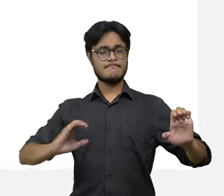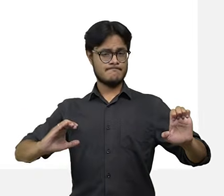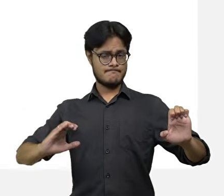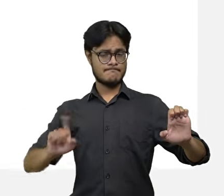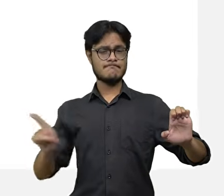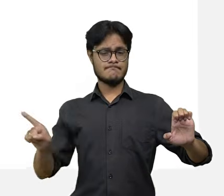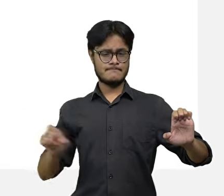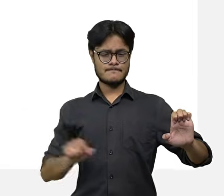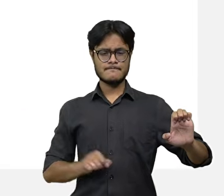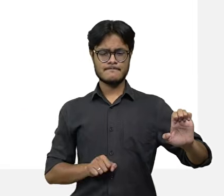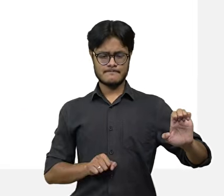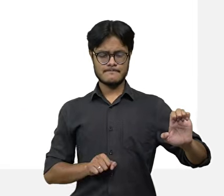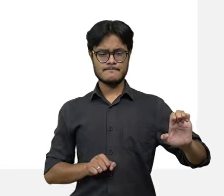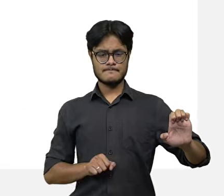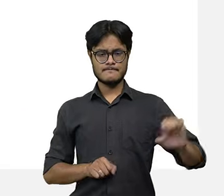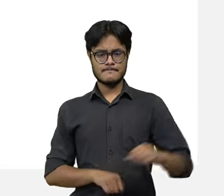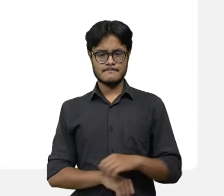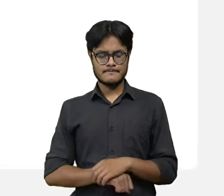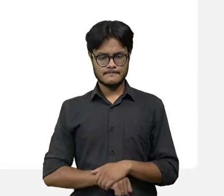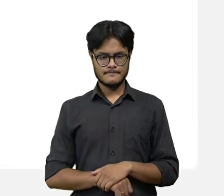como a gente viu na aulinha.